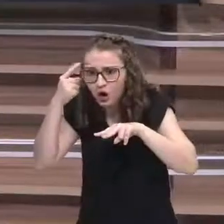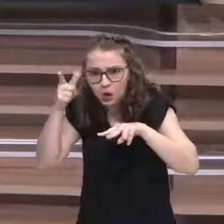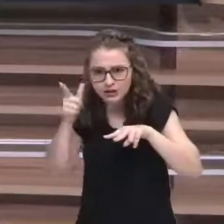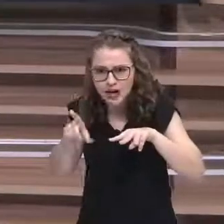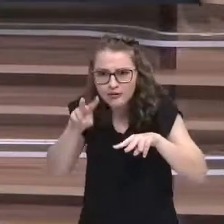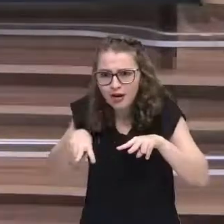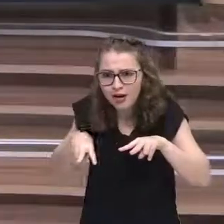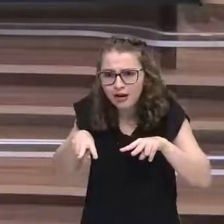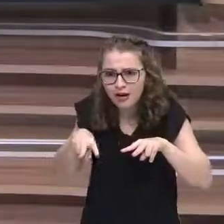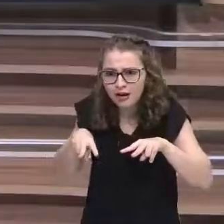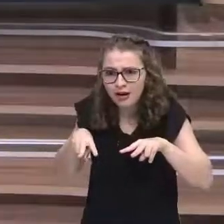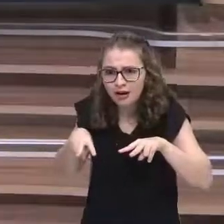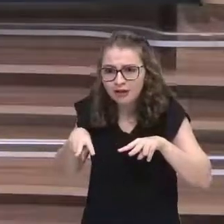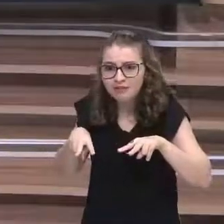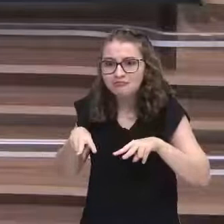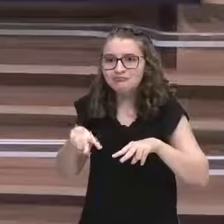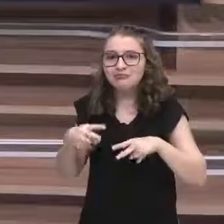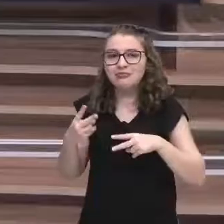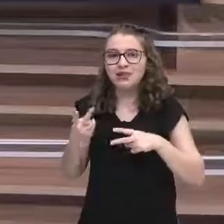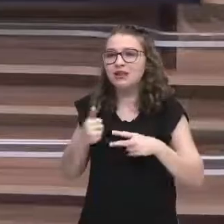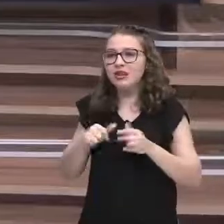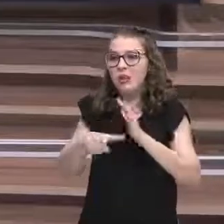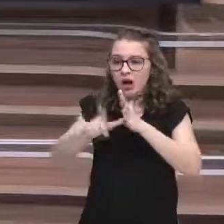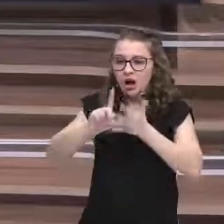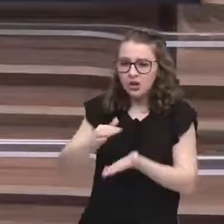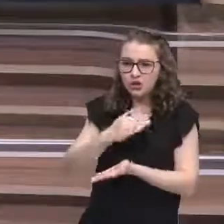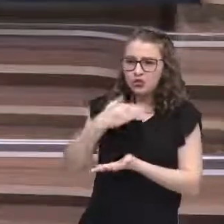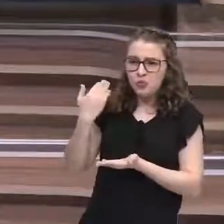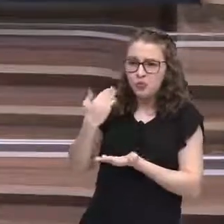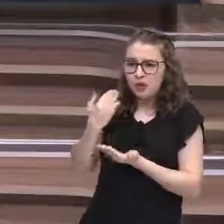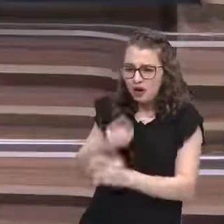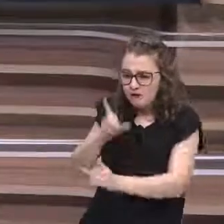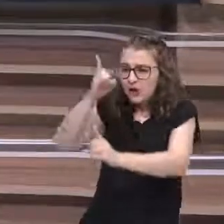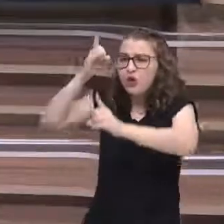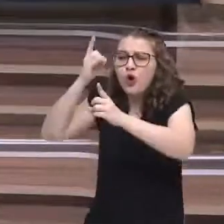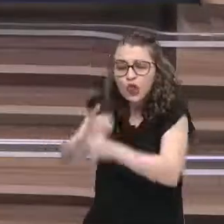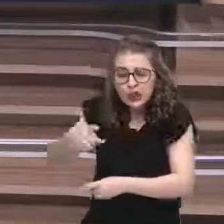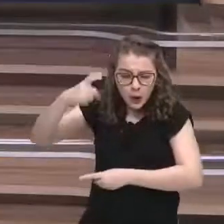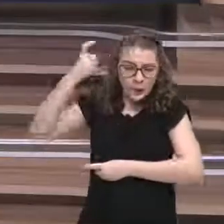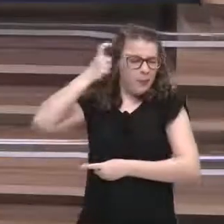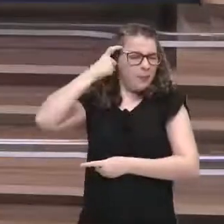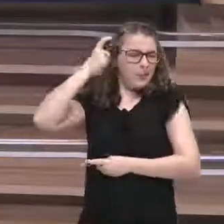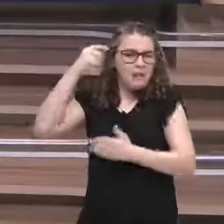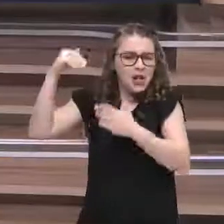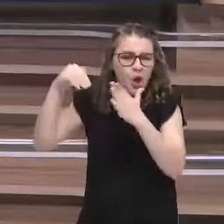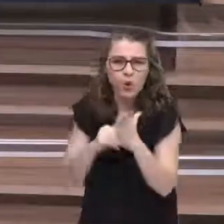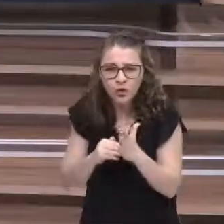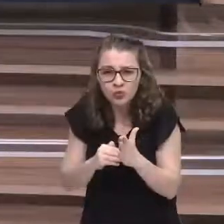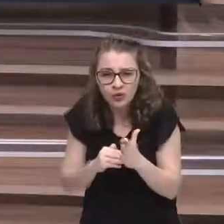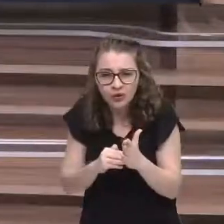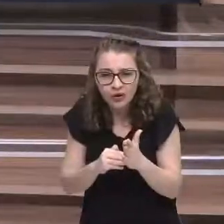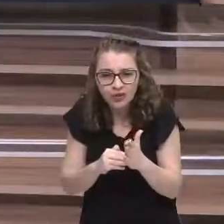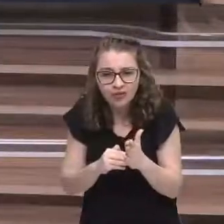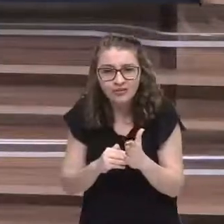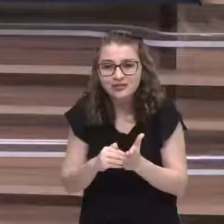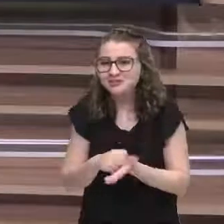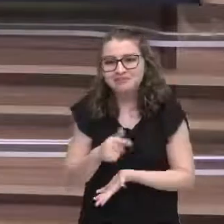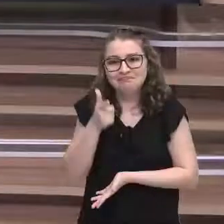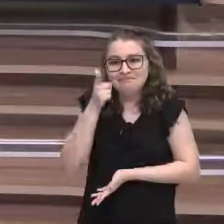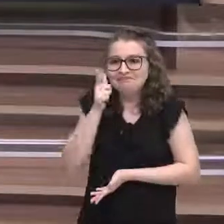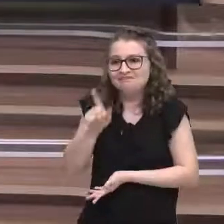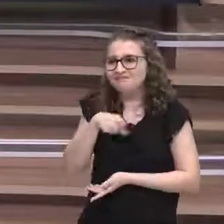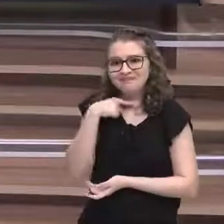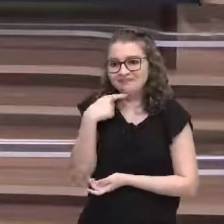Qual foi a última coisa que ele pensou antes de morrer? Você não vai encontrar lá dentro. Você vai encontrar, né,